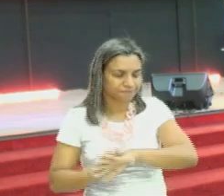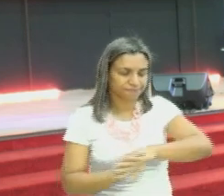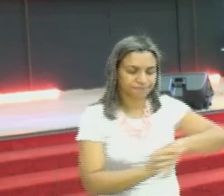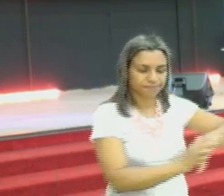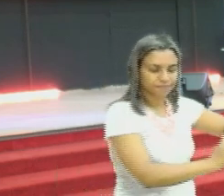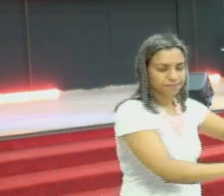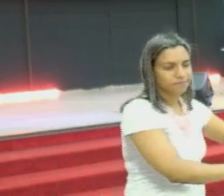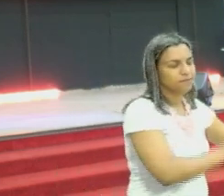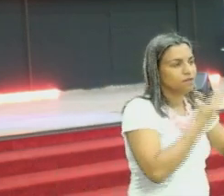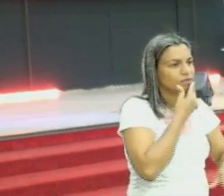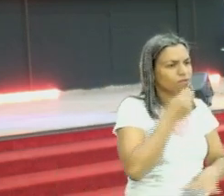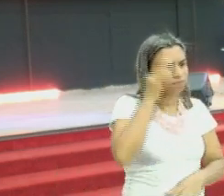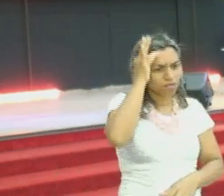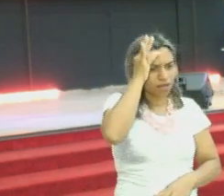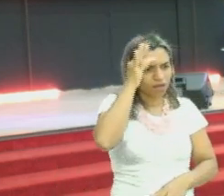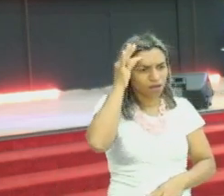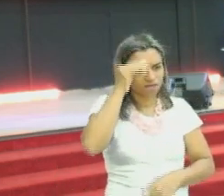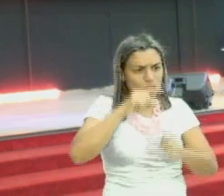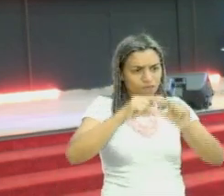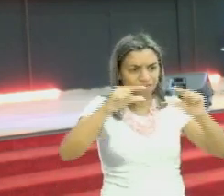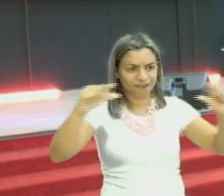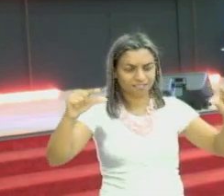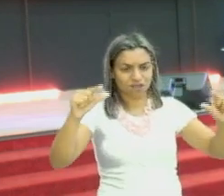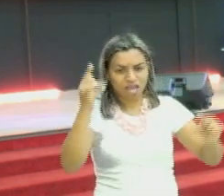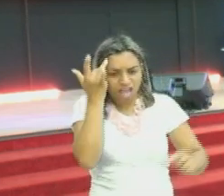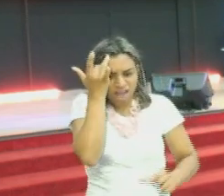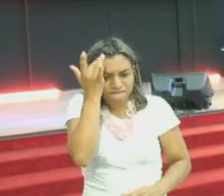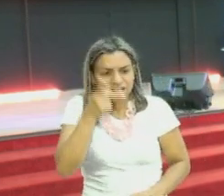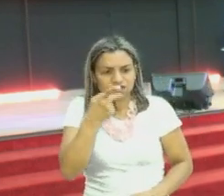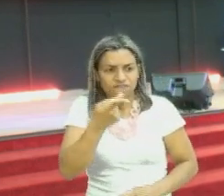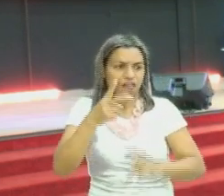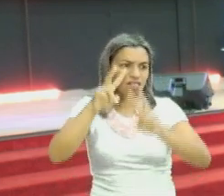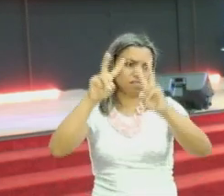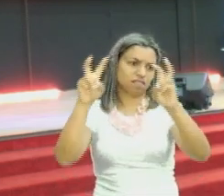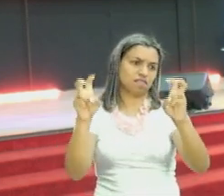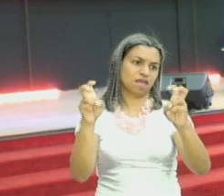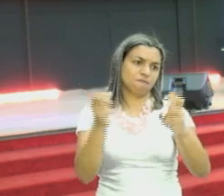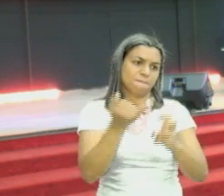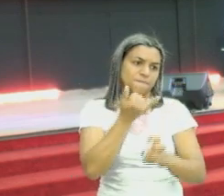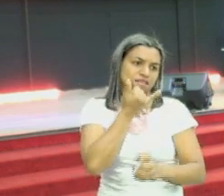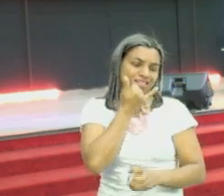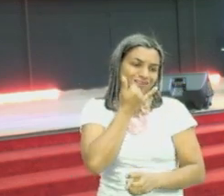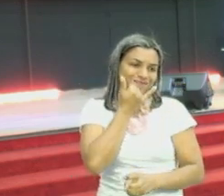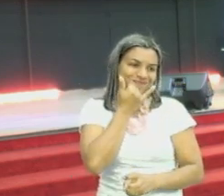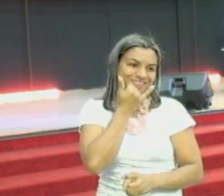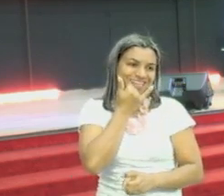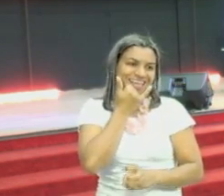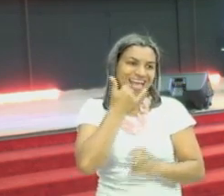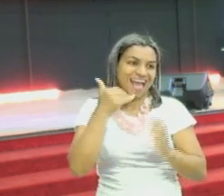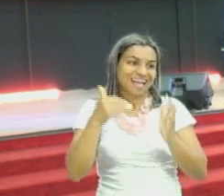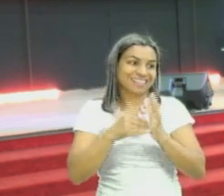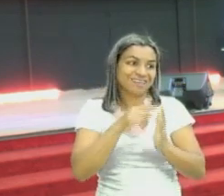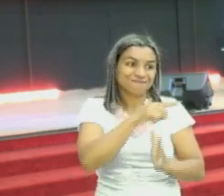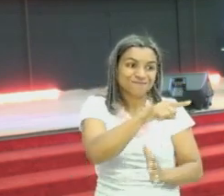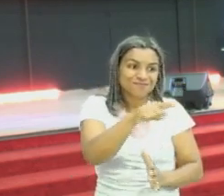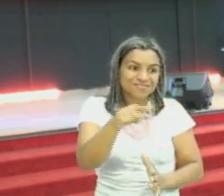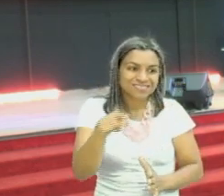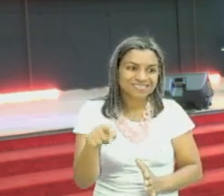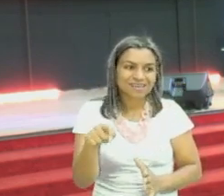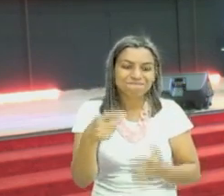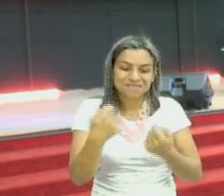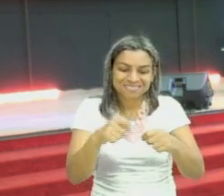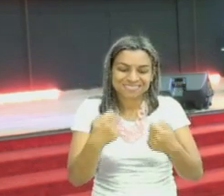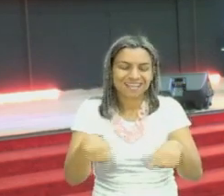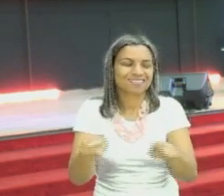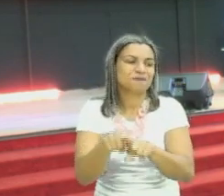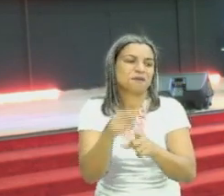concordo: é fácil falar de perdão até você ter alguém para